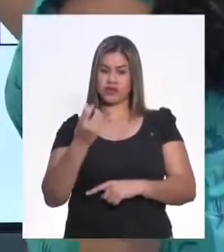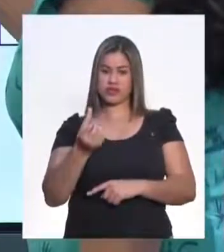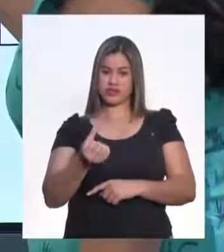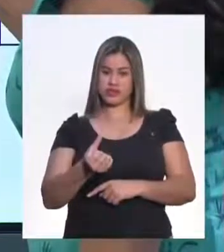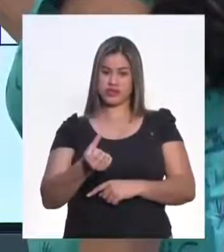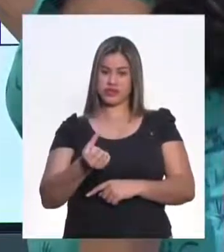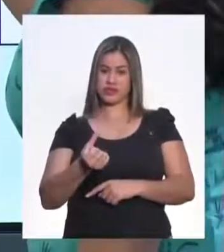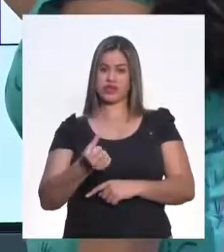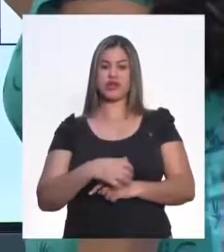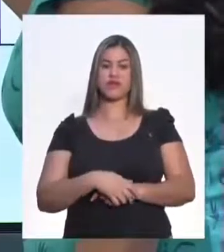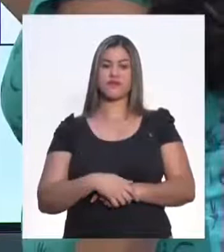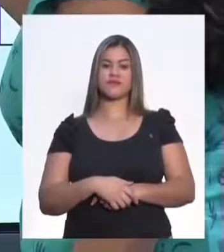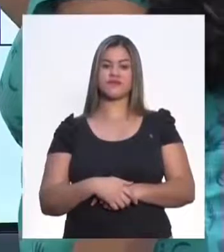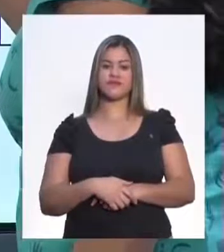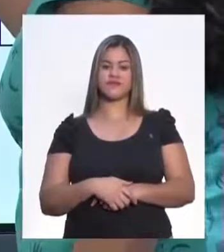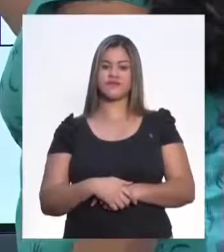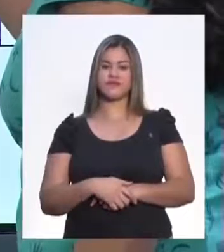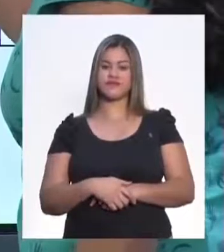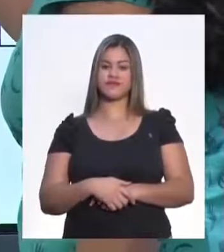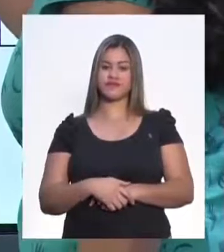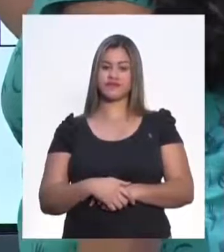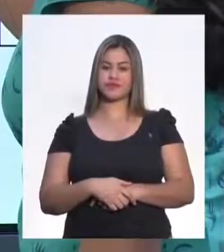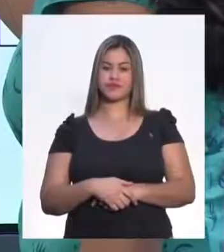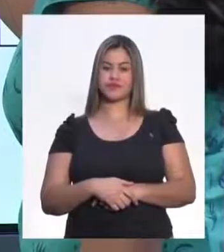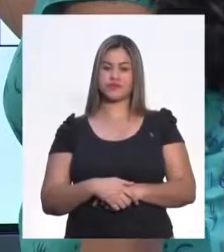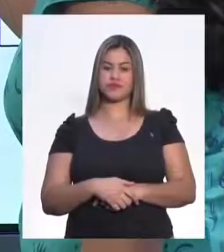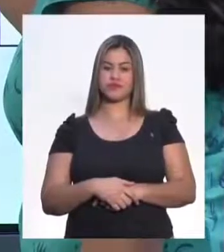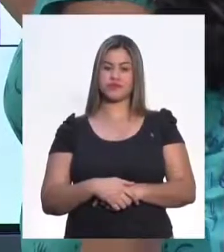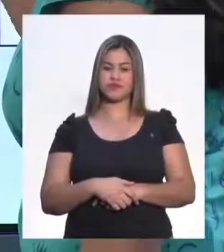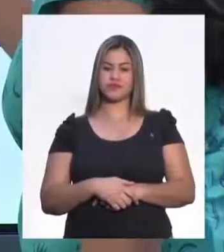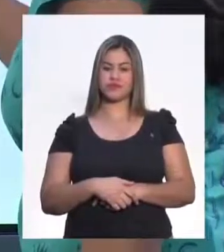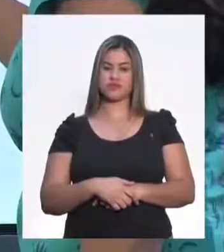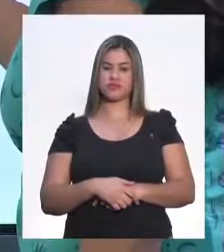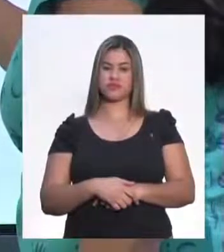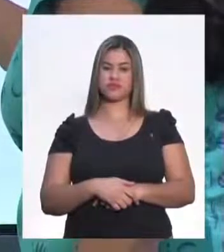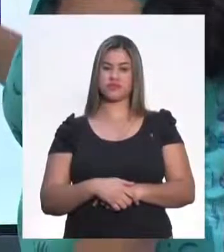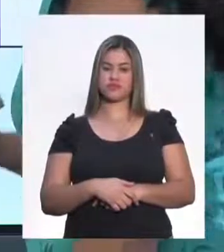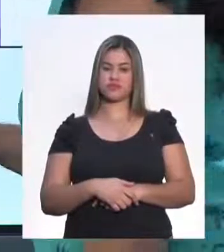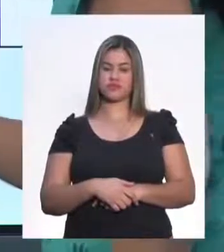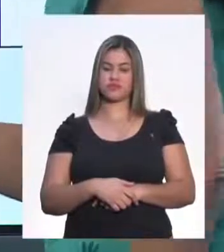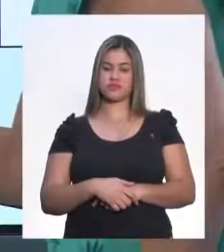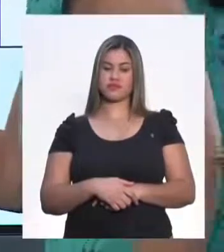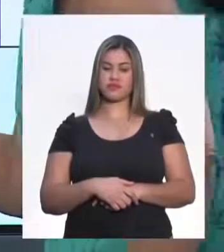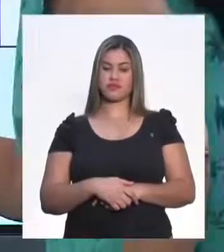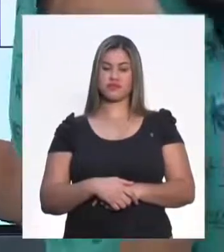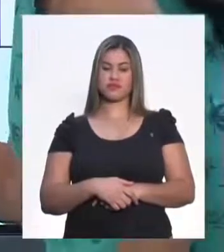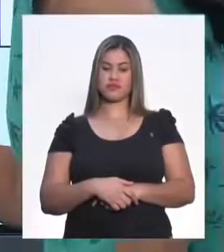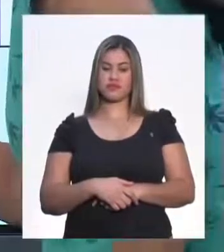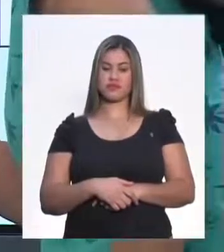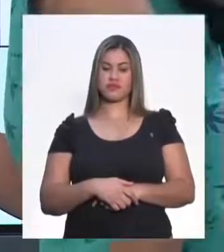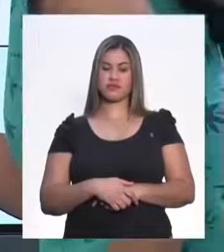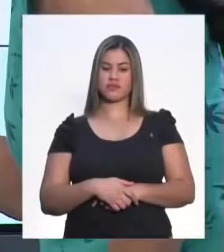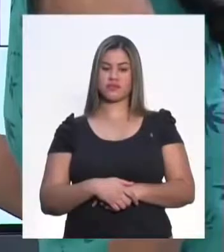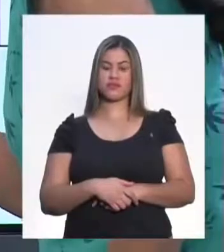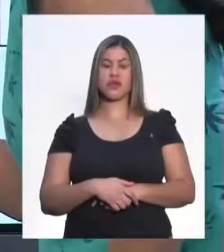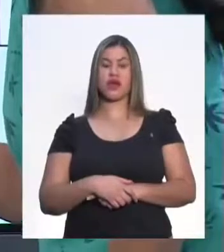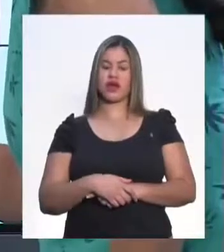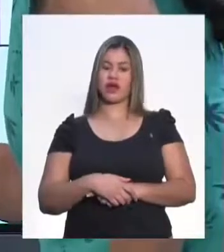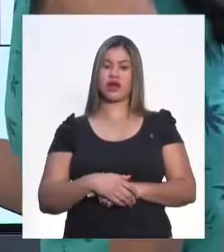4 vezes 6, 24, vão 2. 4 vezes 1, 4, mais 2, 6. Então, vou